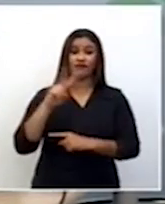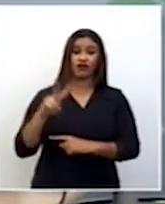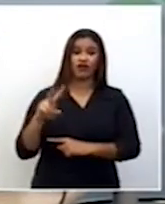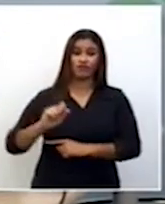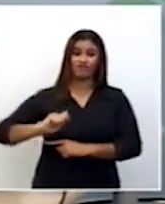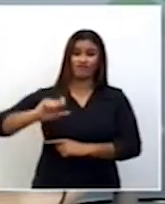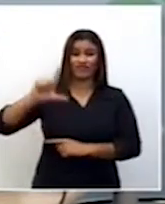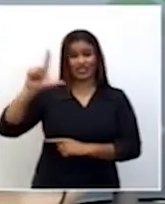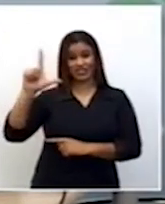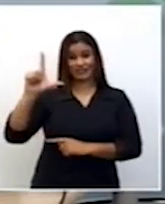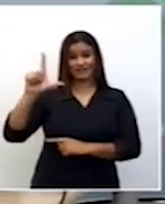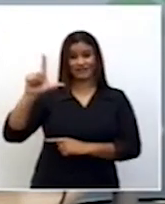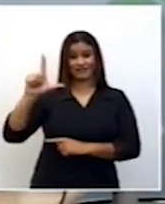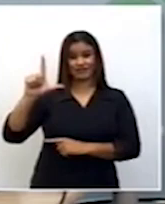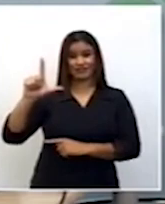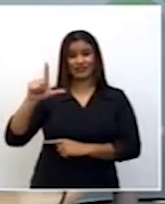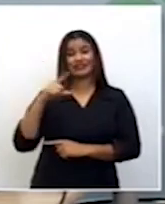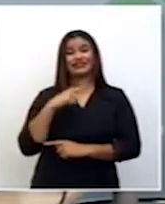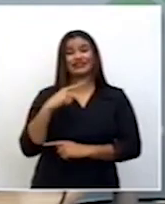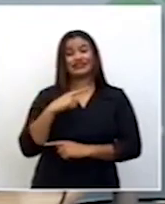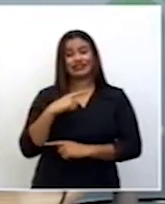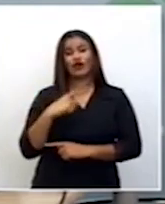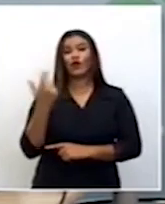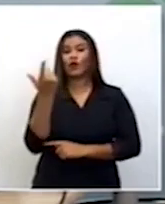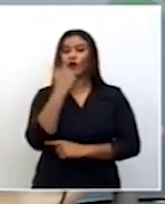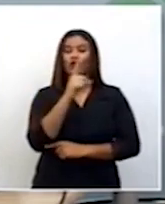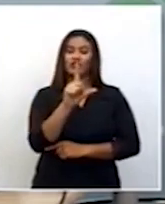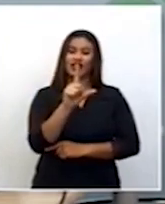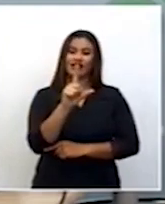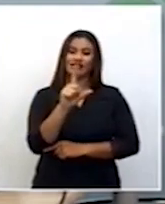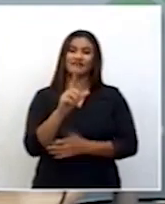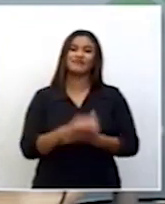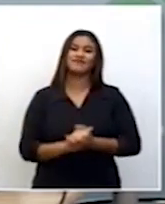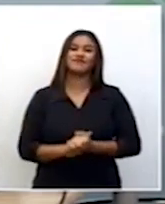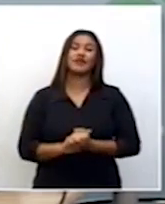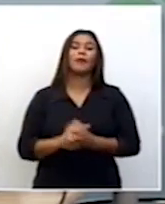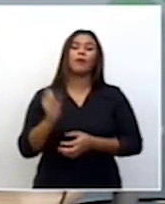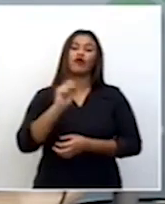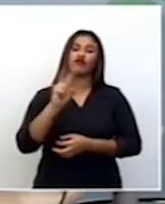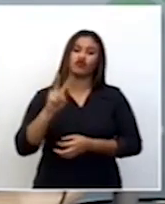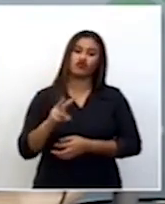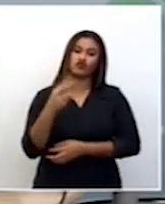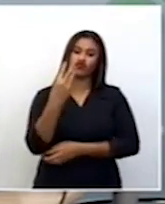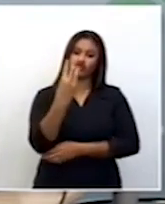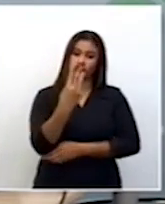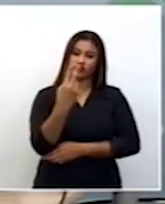1 ali, né, a gente consegue até perdoar. Mas o valor correto é